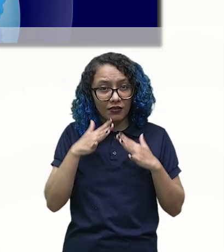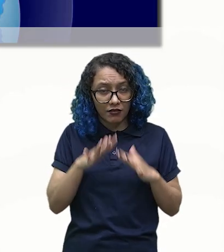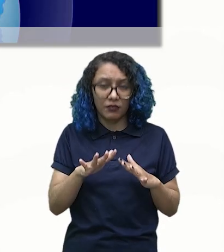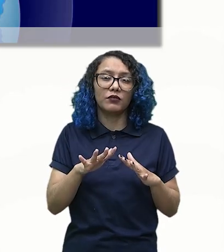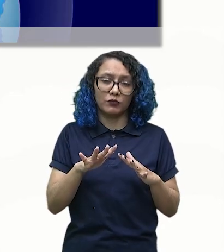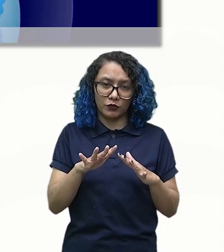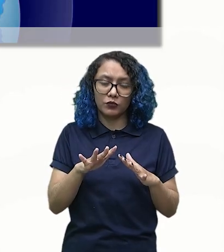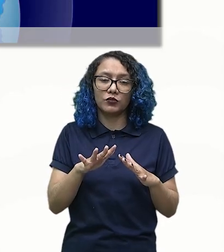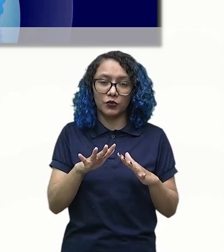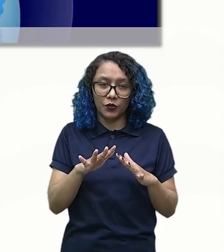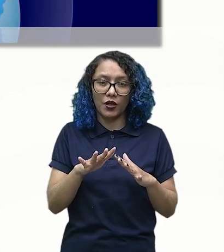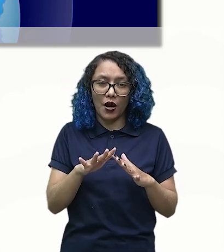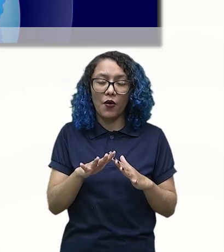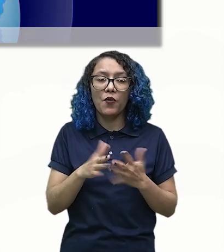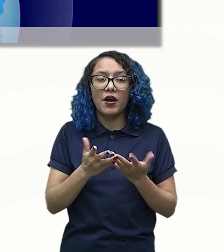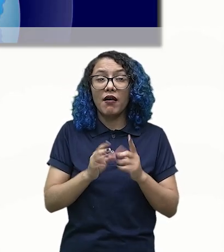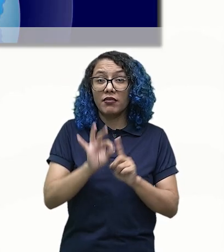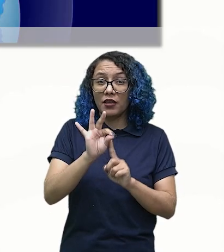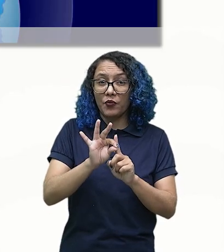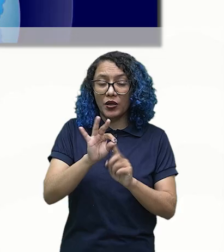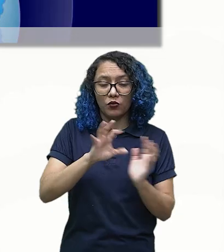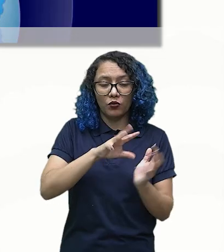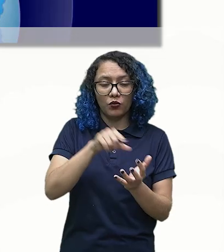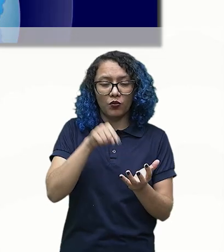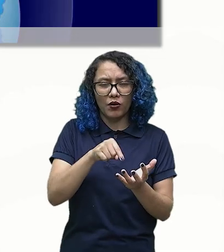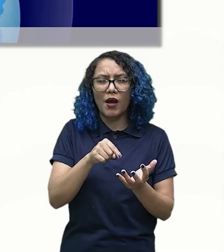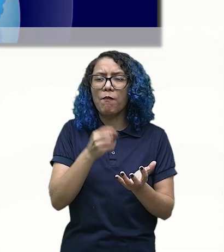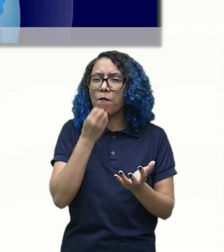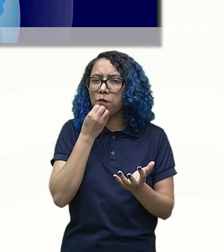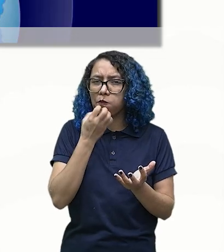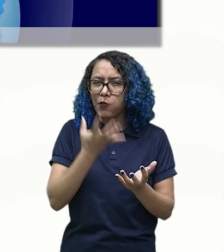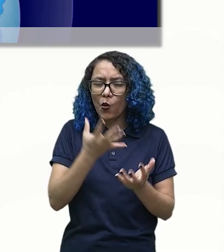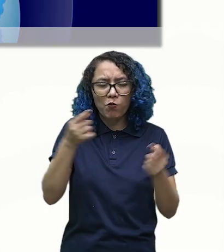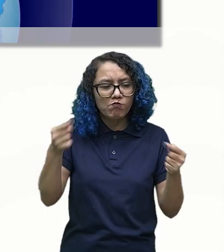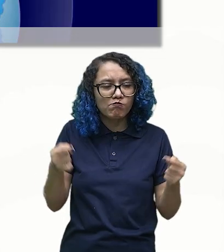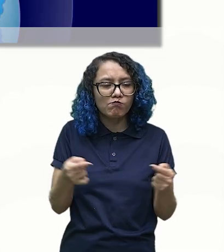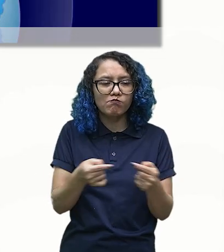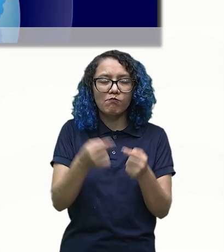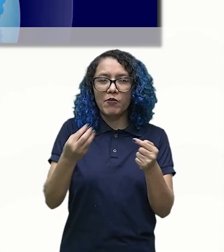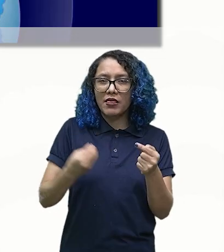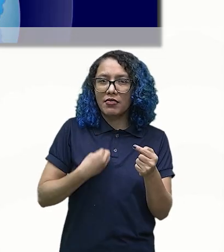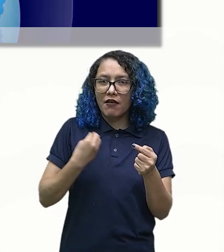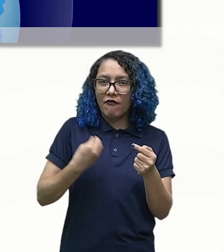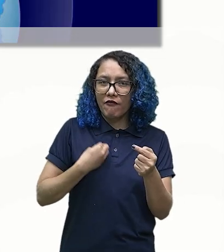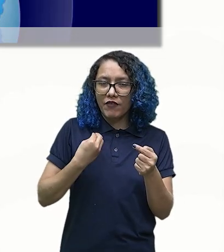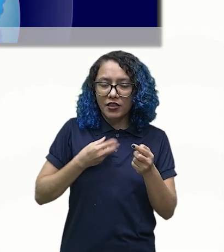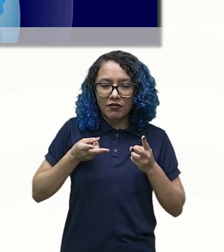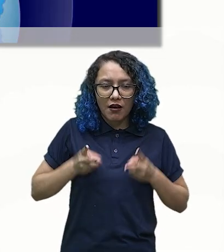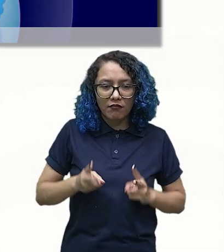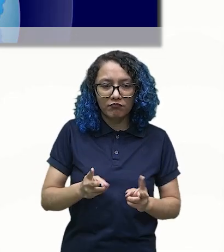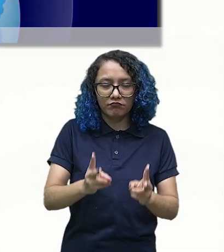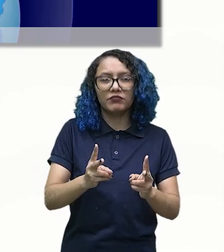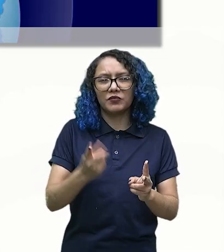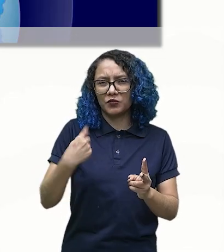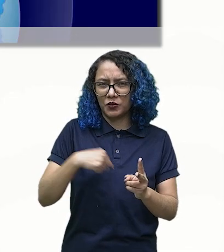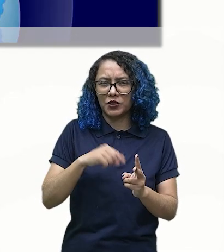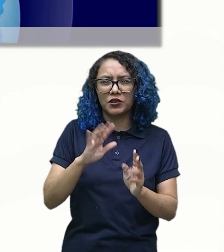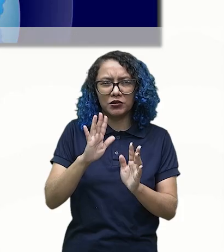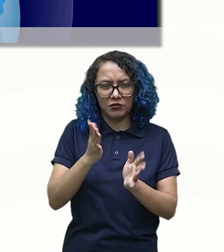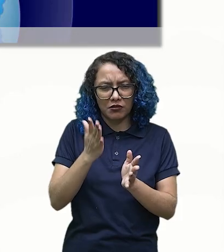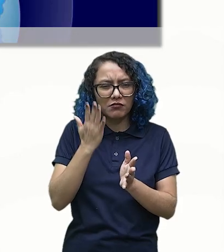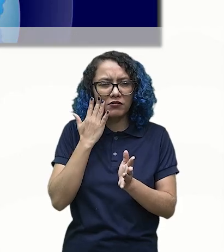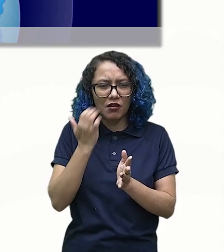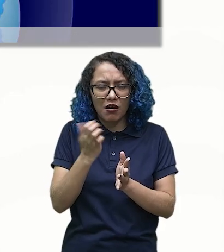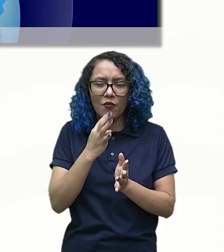que mantém a temperatura do planeta adequada à existência de vida tal qual a conhecemos. Por